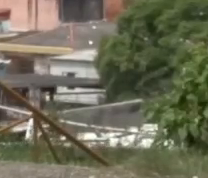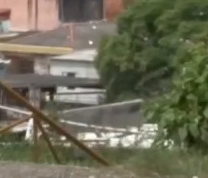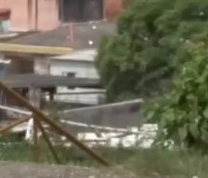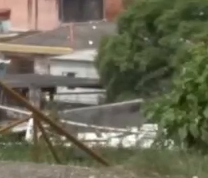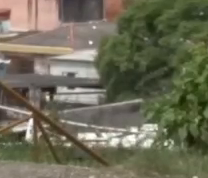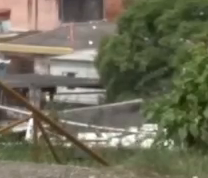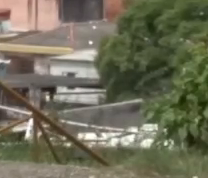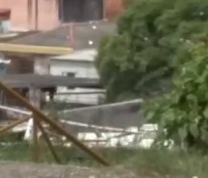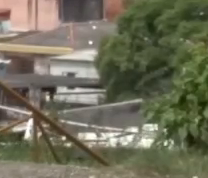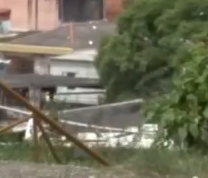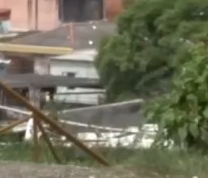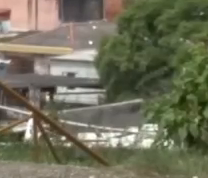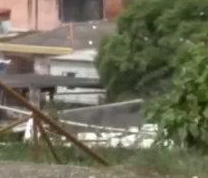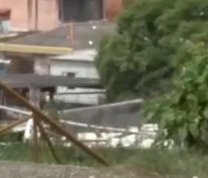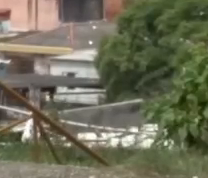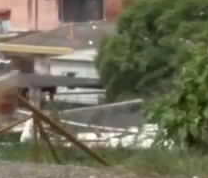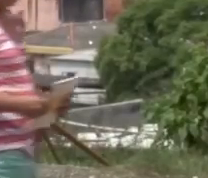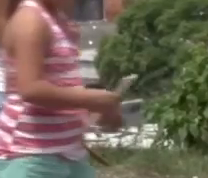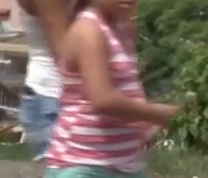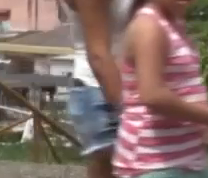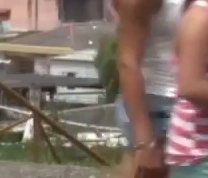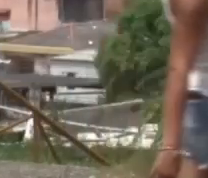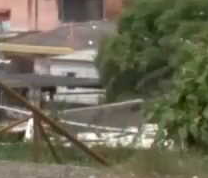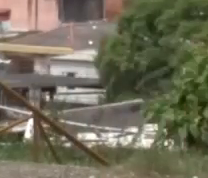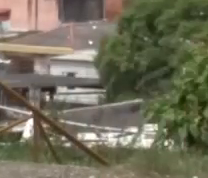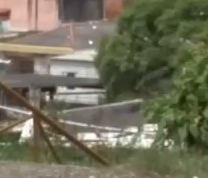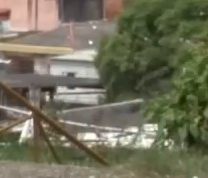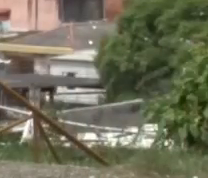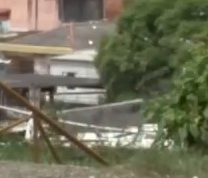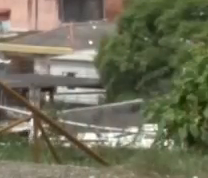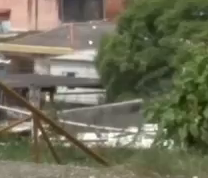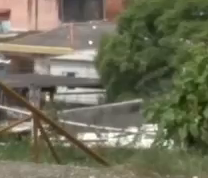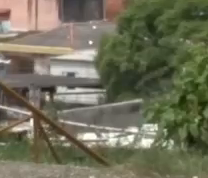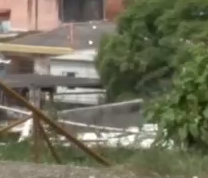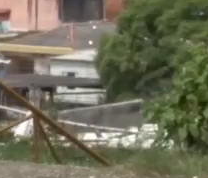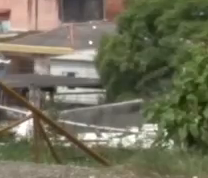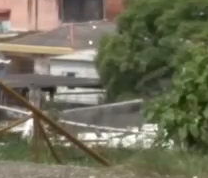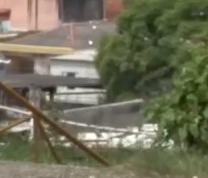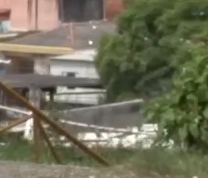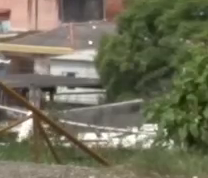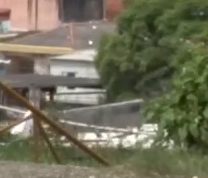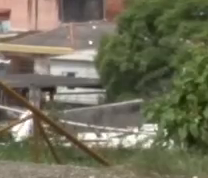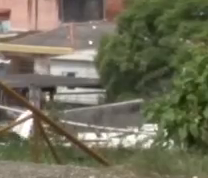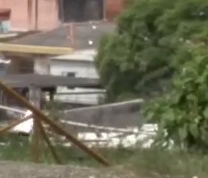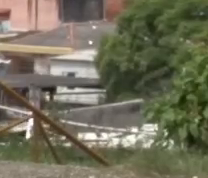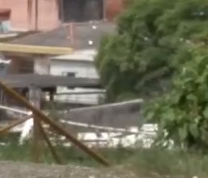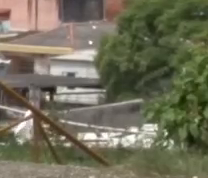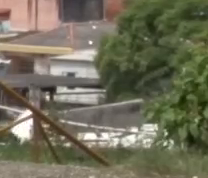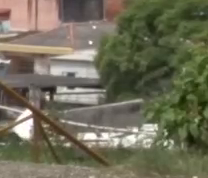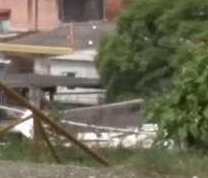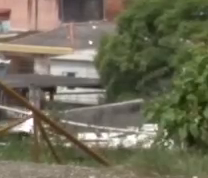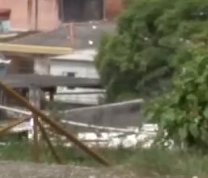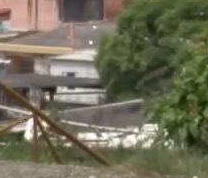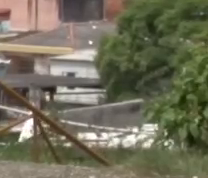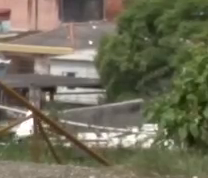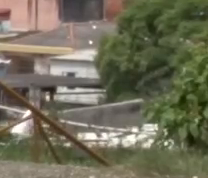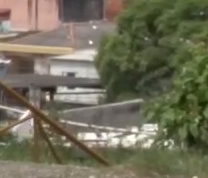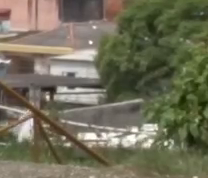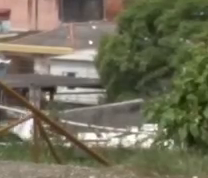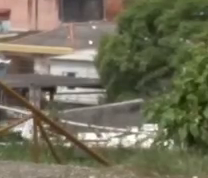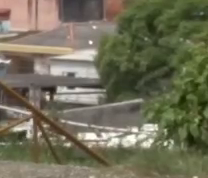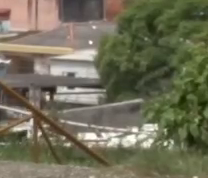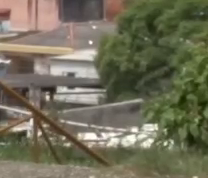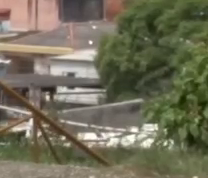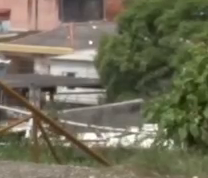qualquer tratamento do SUS é a Unidade Básica de Saúde, responsável por fazer o primeiro agendamento com os médicos